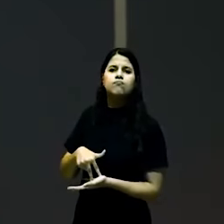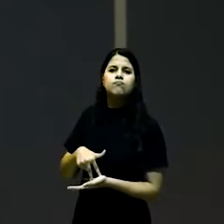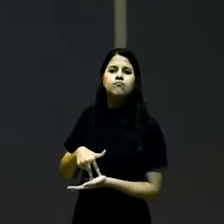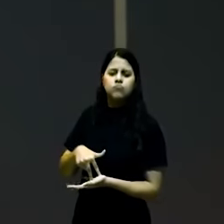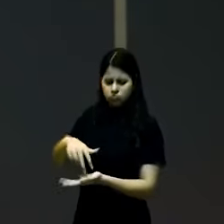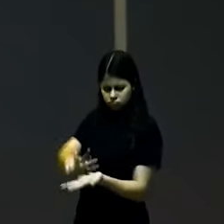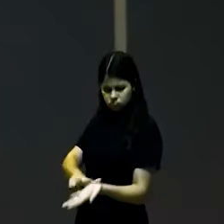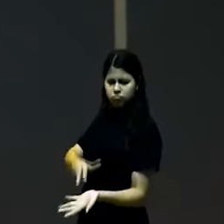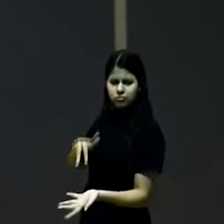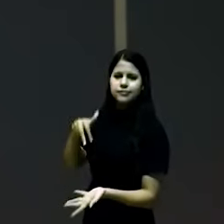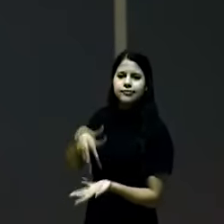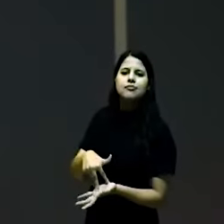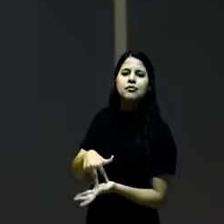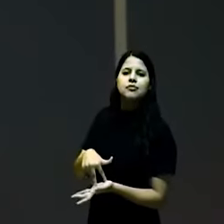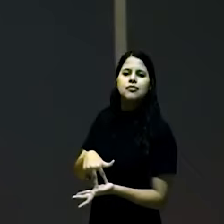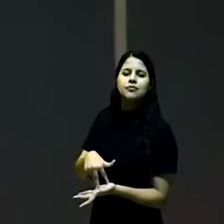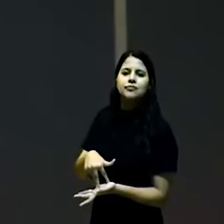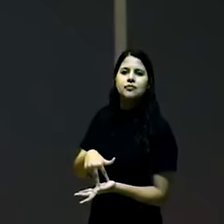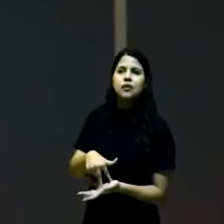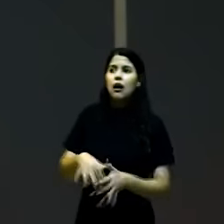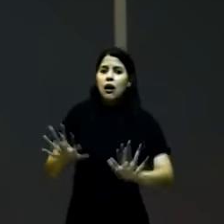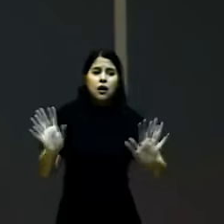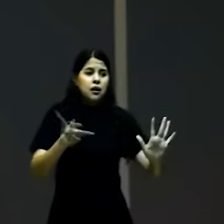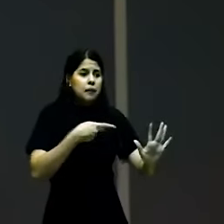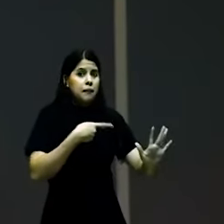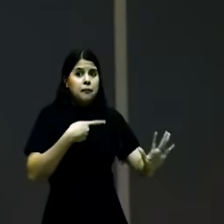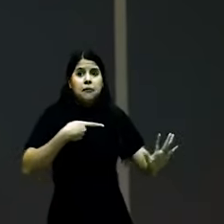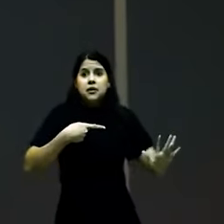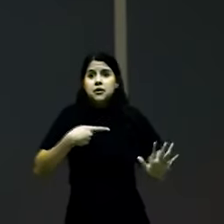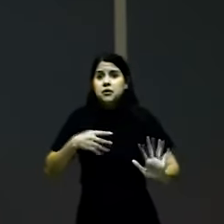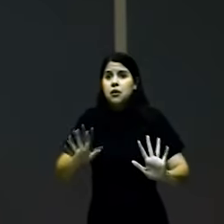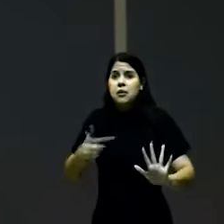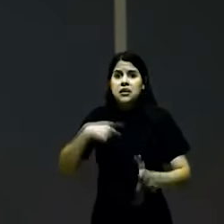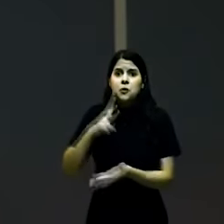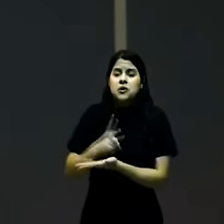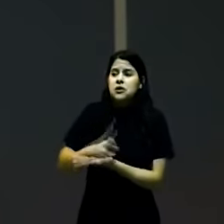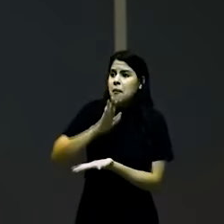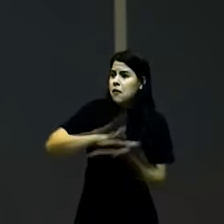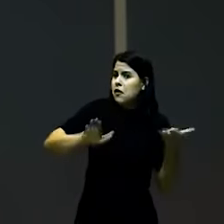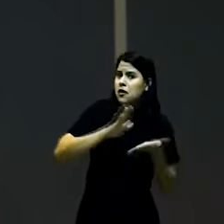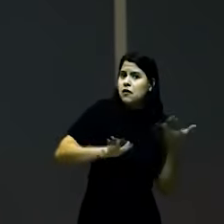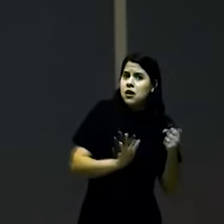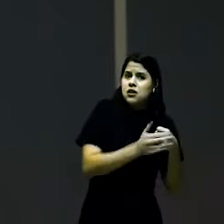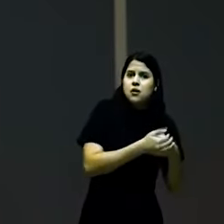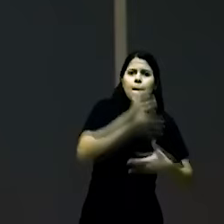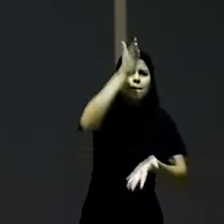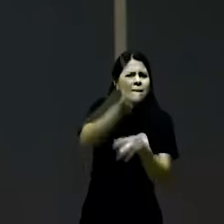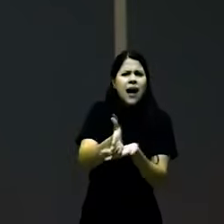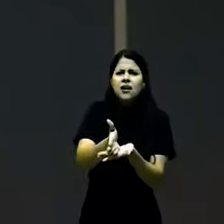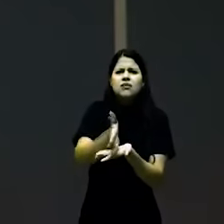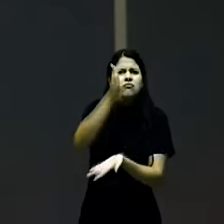se levante. Pastor, mas eu corri até hoje. Pois é, não corra mais.